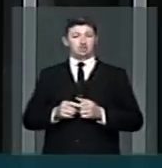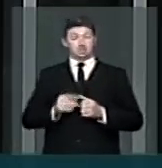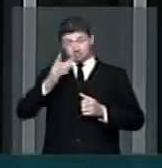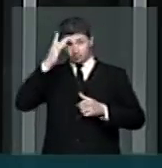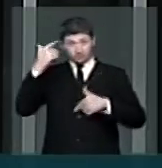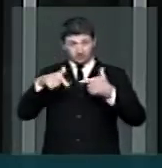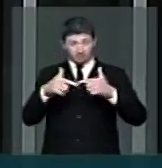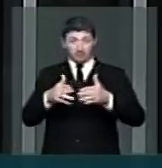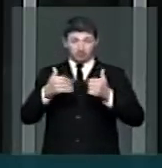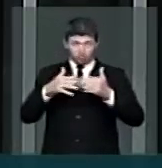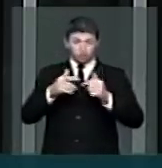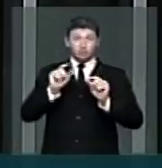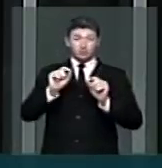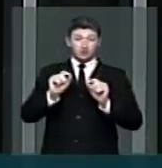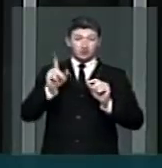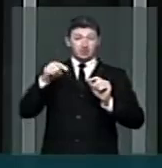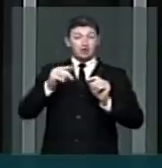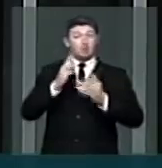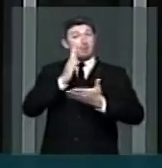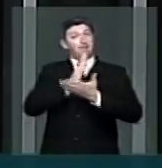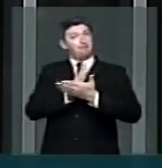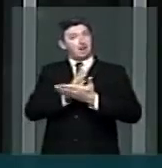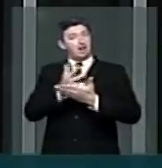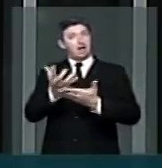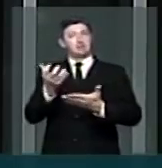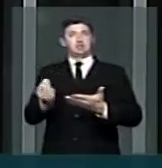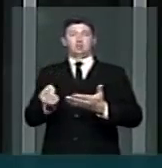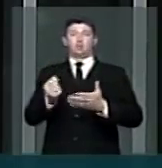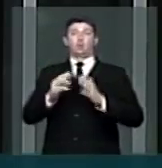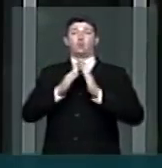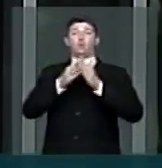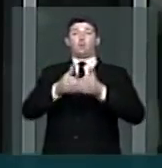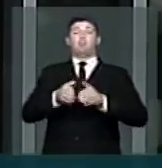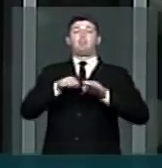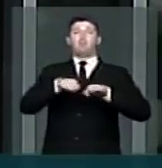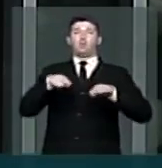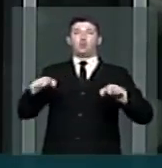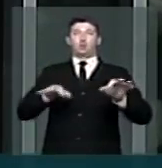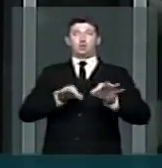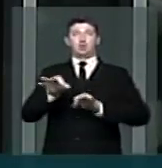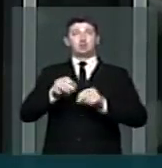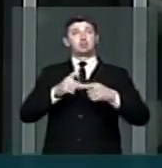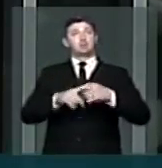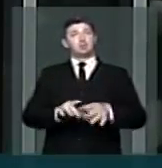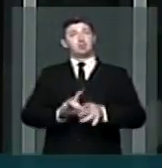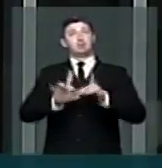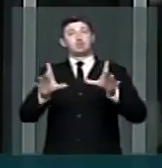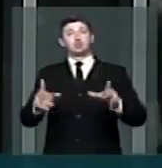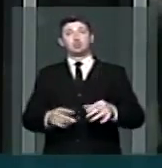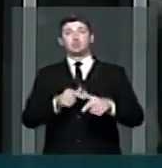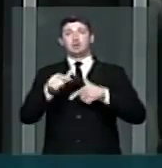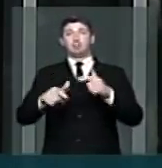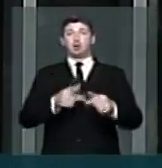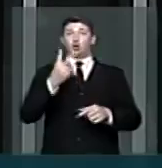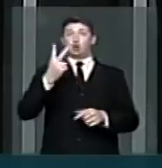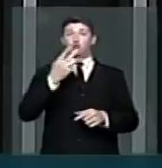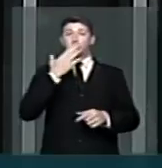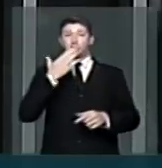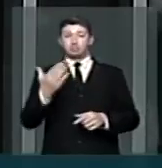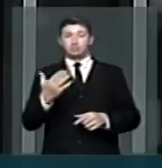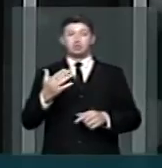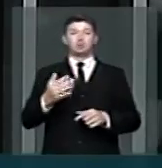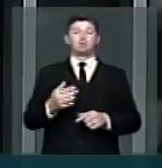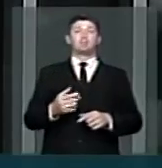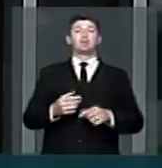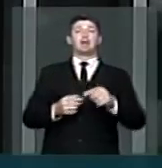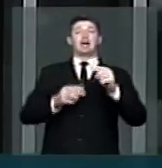trabalhadores foram parcialmente atendidas na área do porto organizado, porque permitiu que dois tipos de trabalhos, como capatazia e